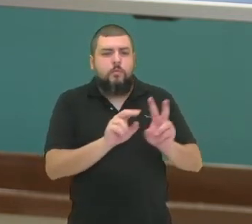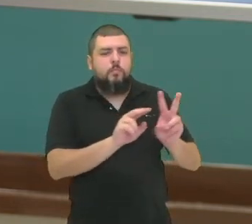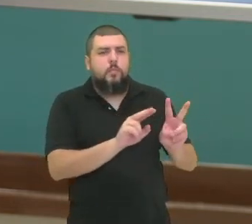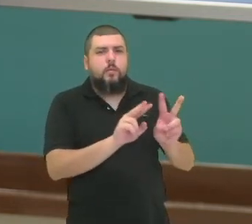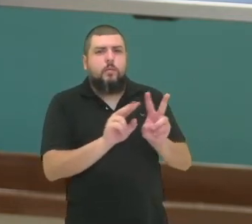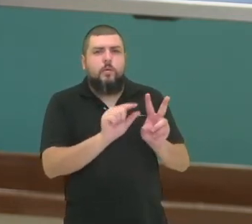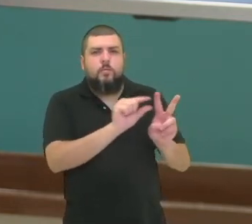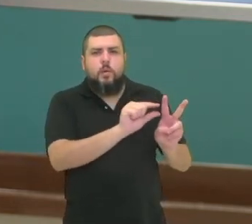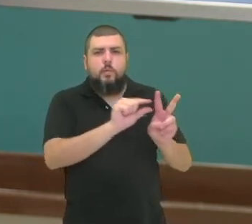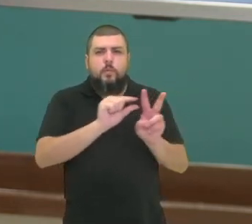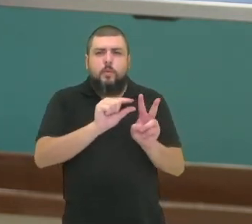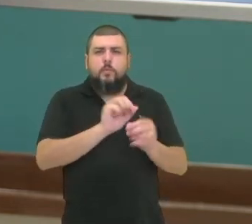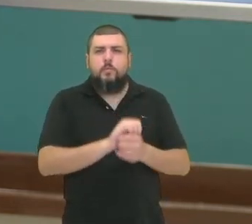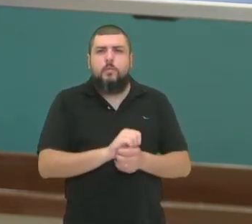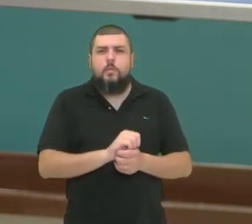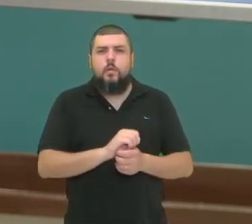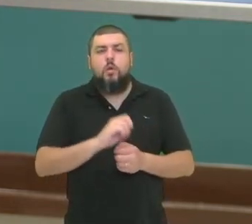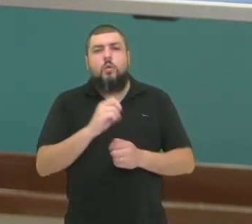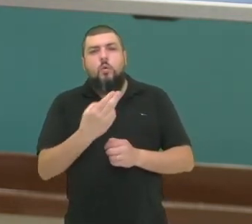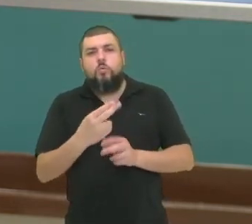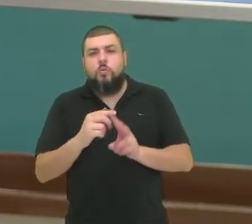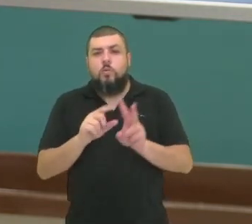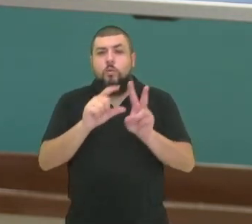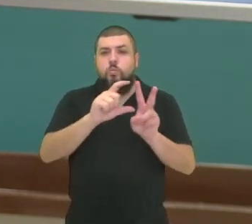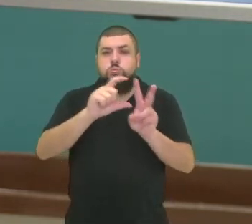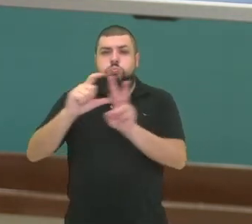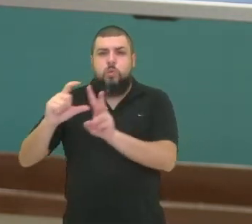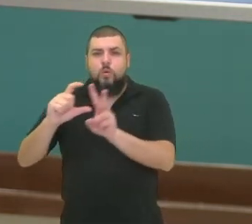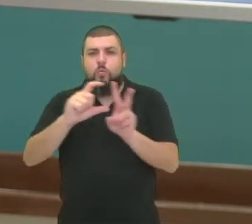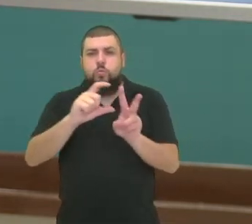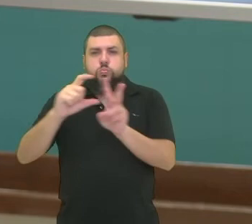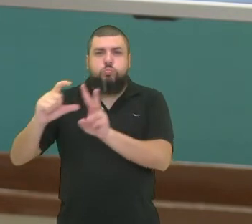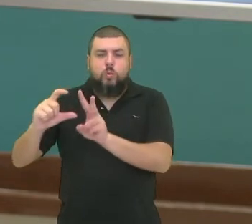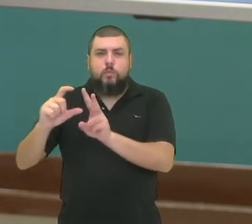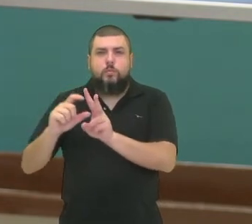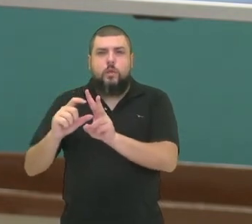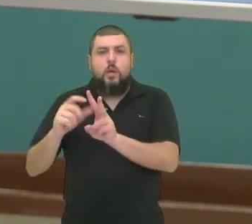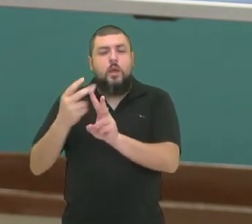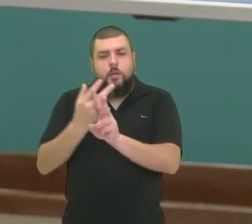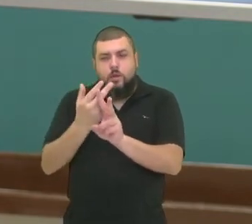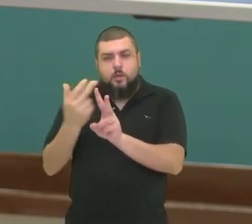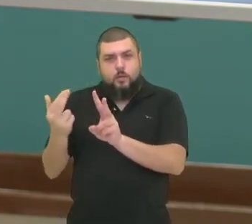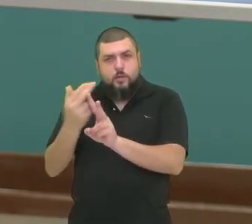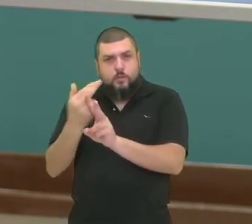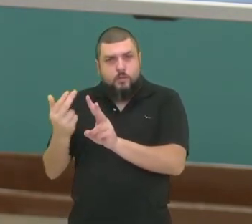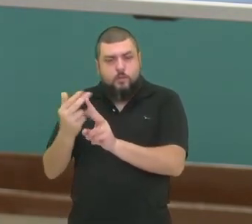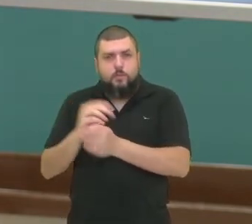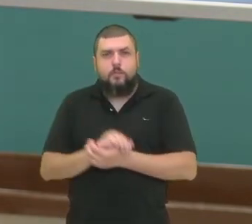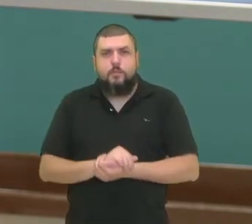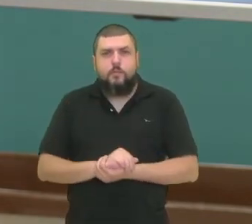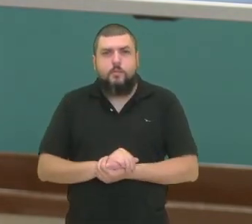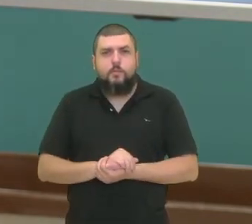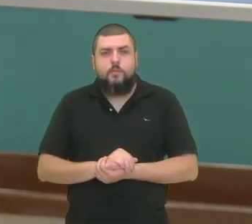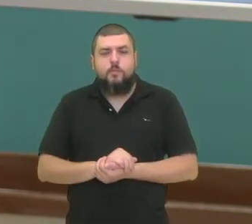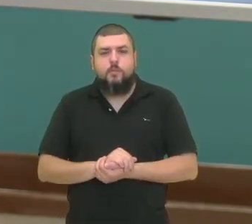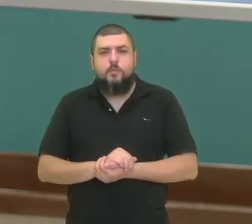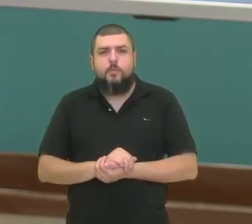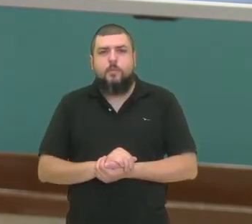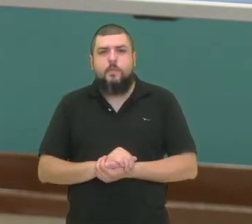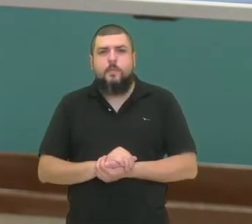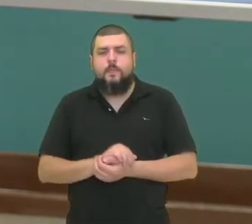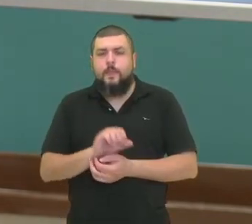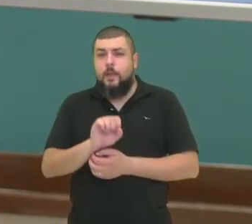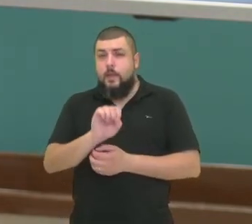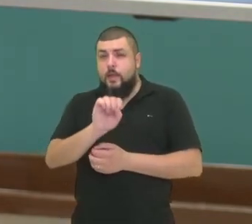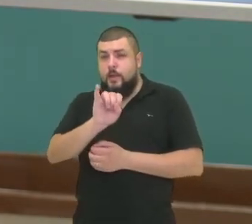homo igual. E Vzão, 2 vezes igual. Organismos que têm par